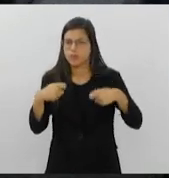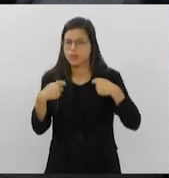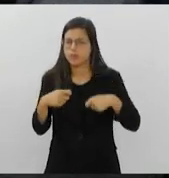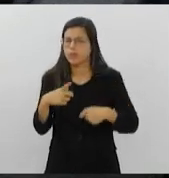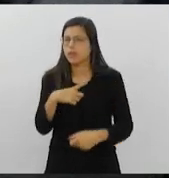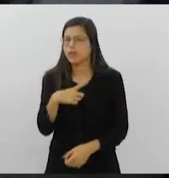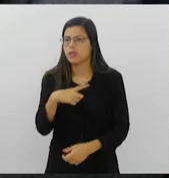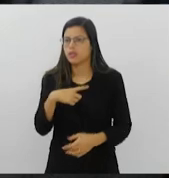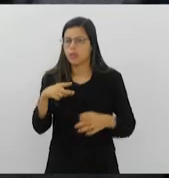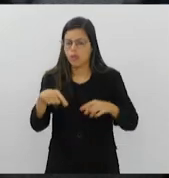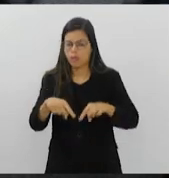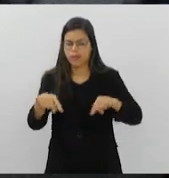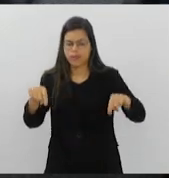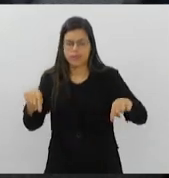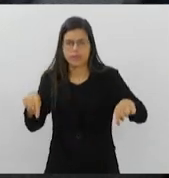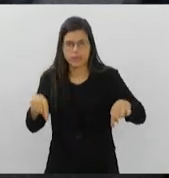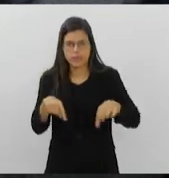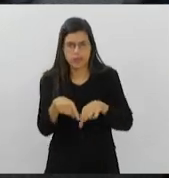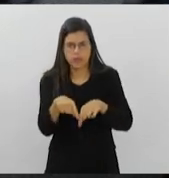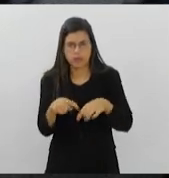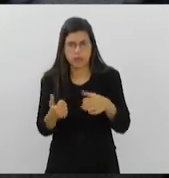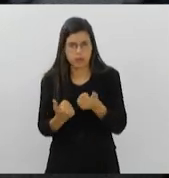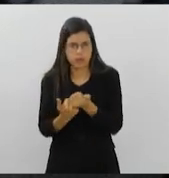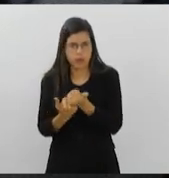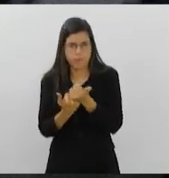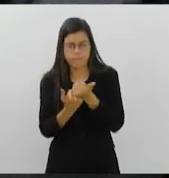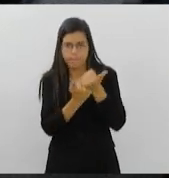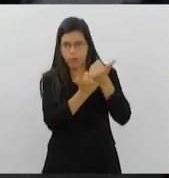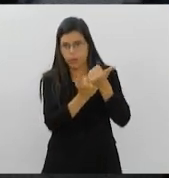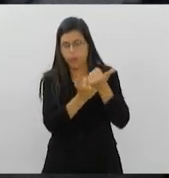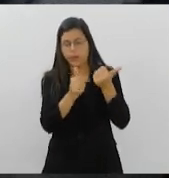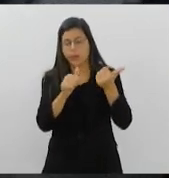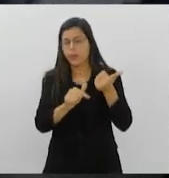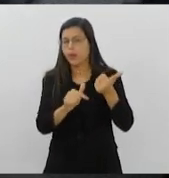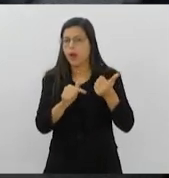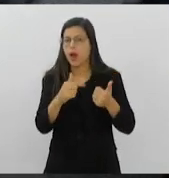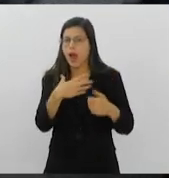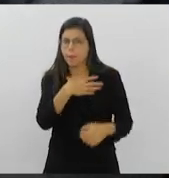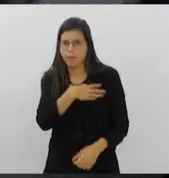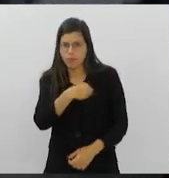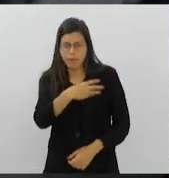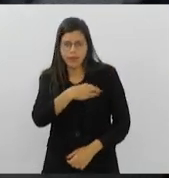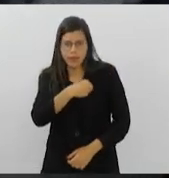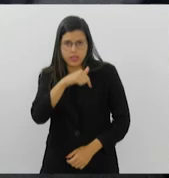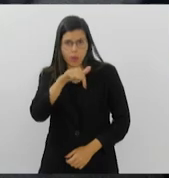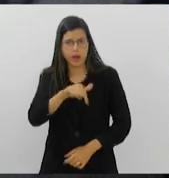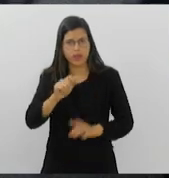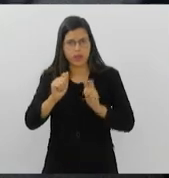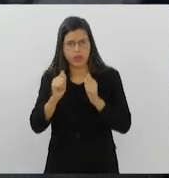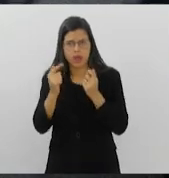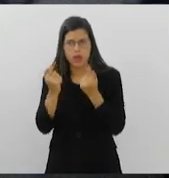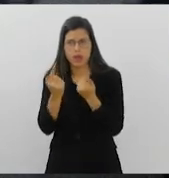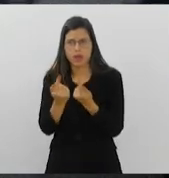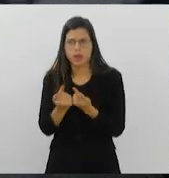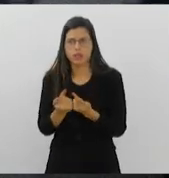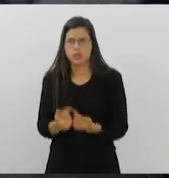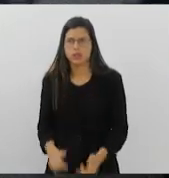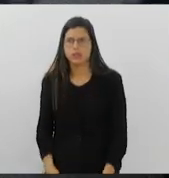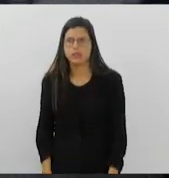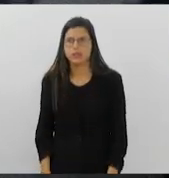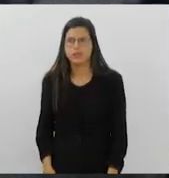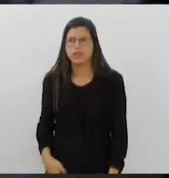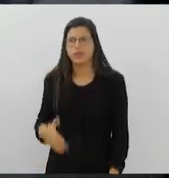uma sala de apoio à amamentação aqui na Assembleia Legislativa. Sei que